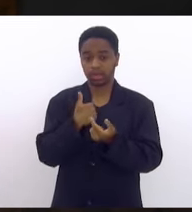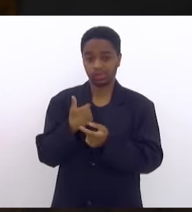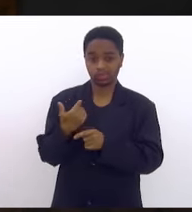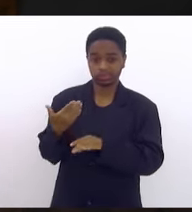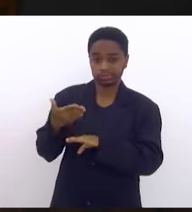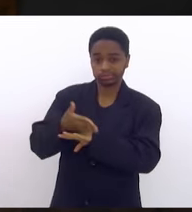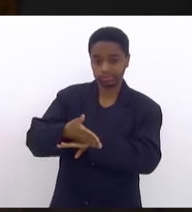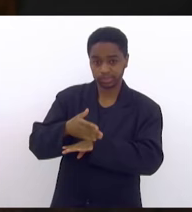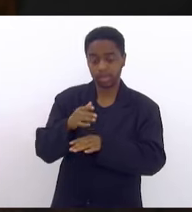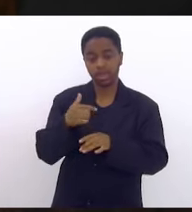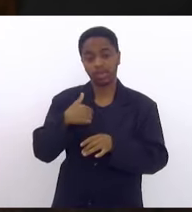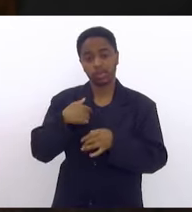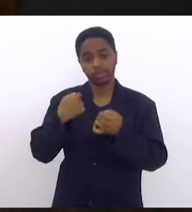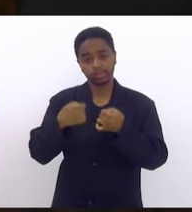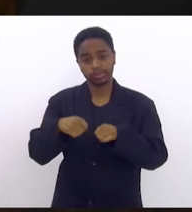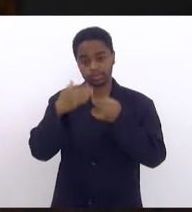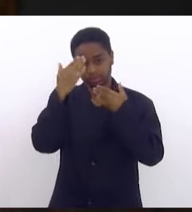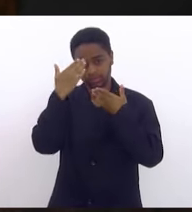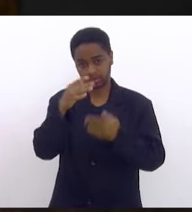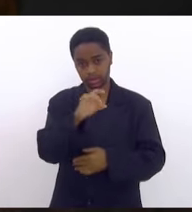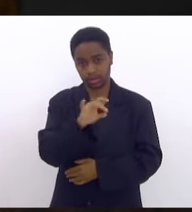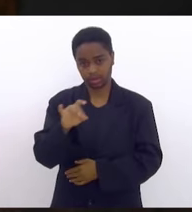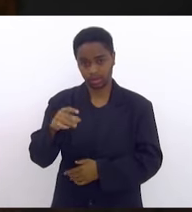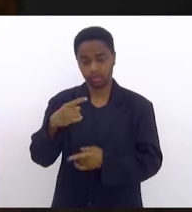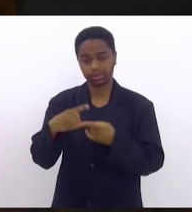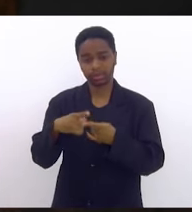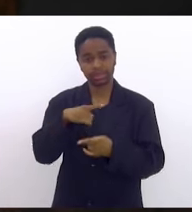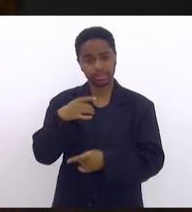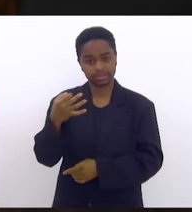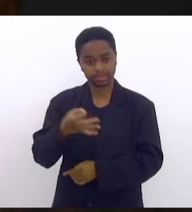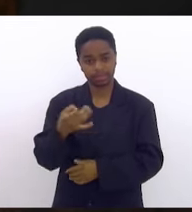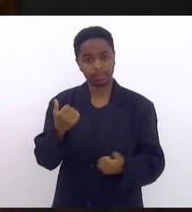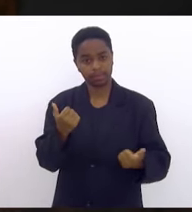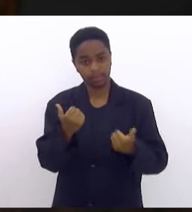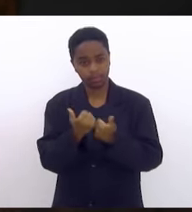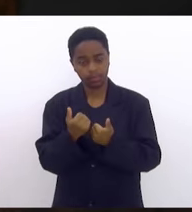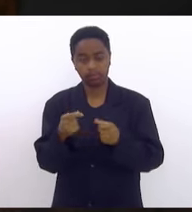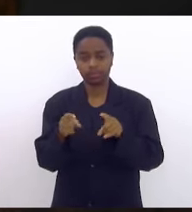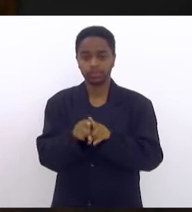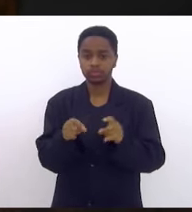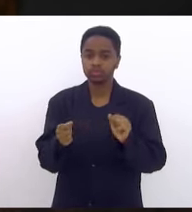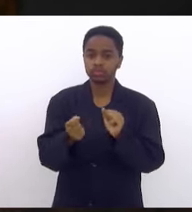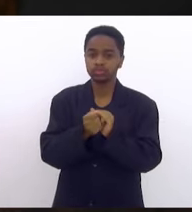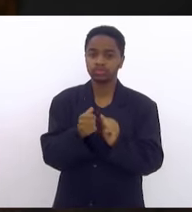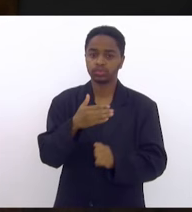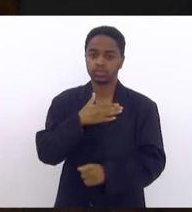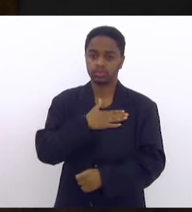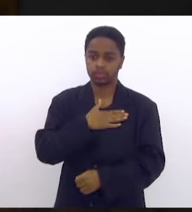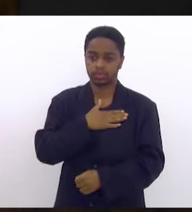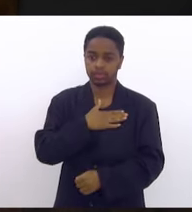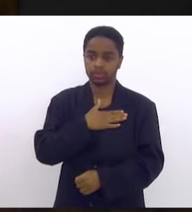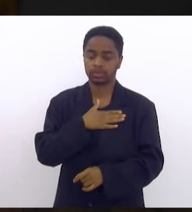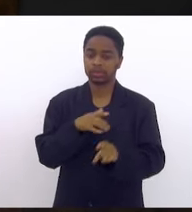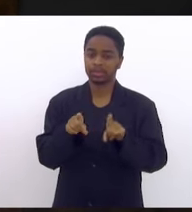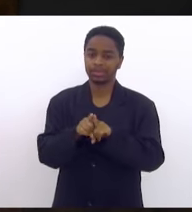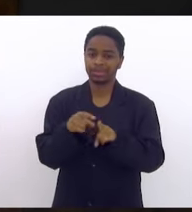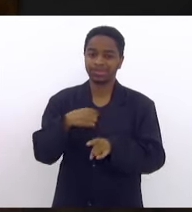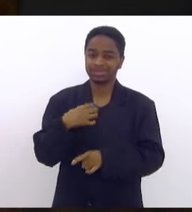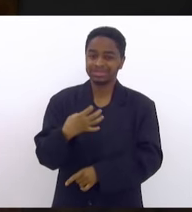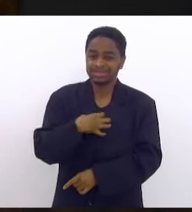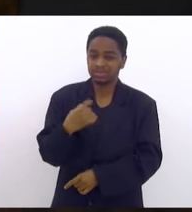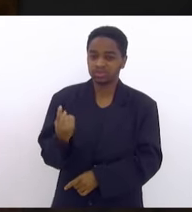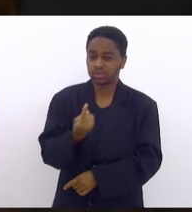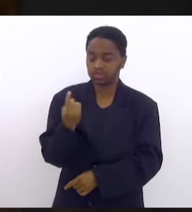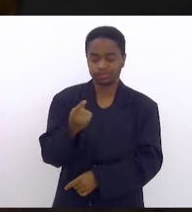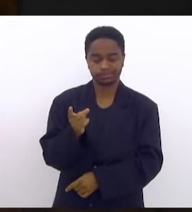a cada um, que eu tenho certeza que vestiu minha camisa, que esteve comigo nessa caminhada, e eu nunca me senti sozinho.